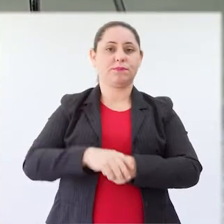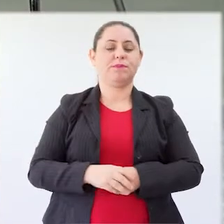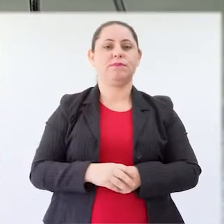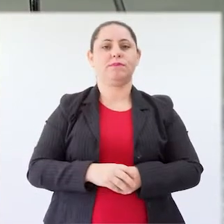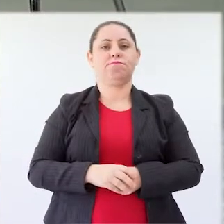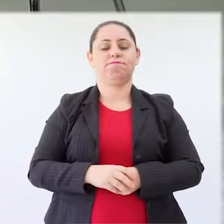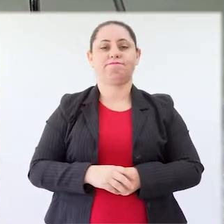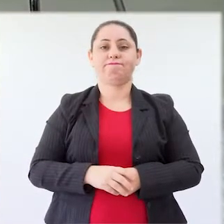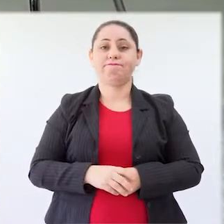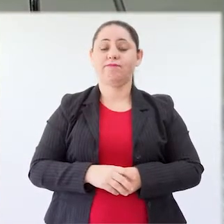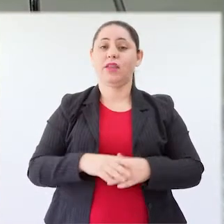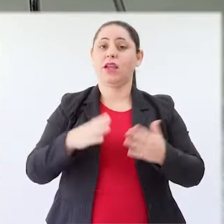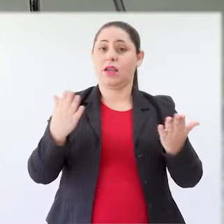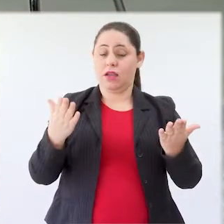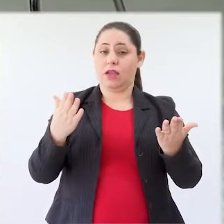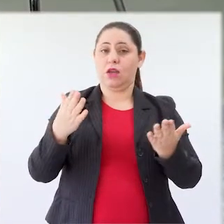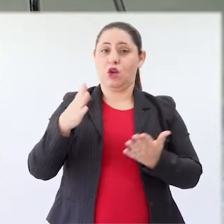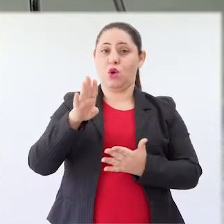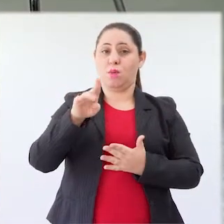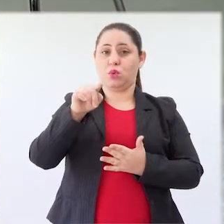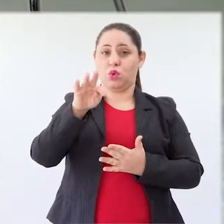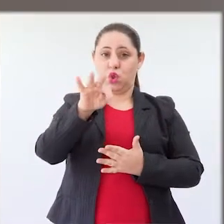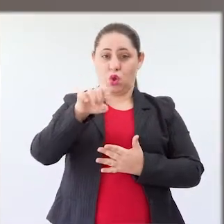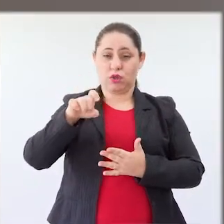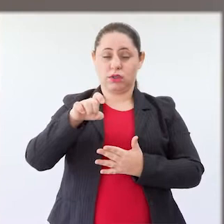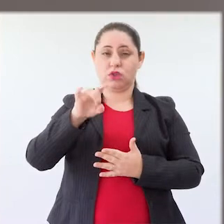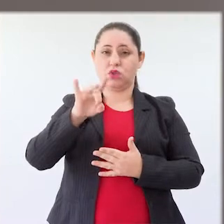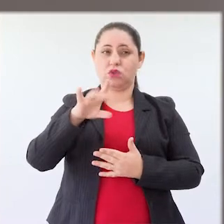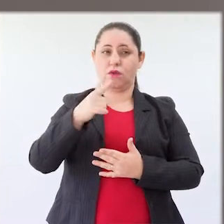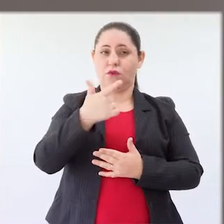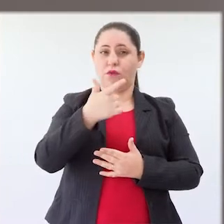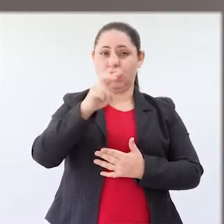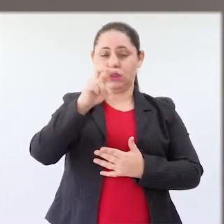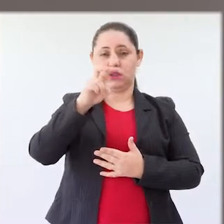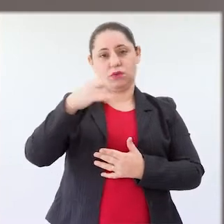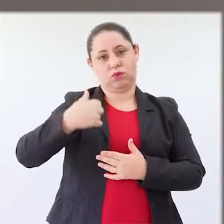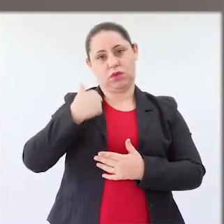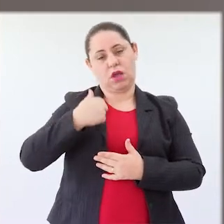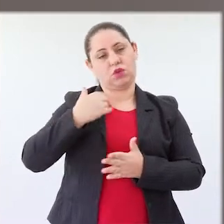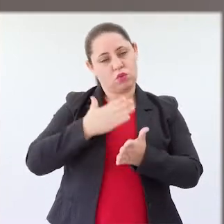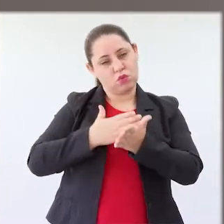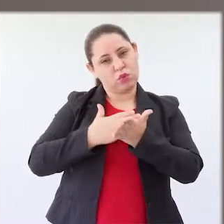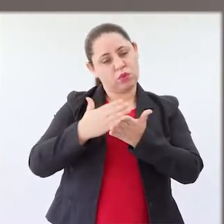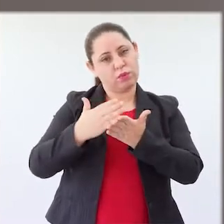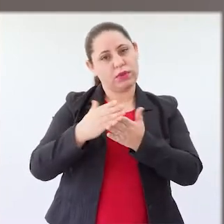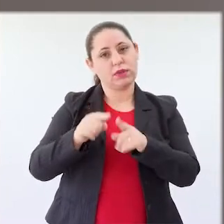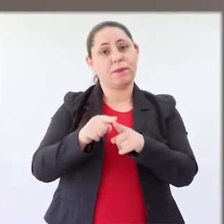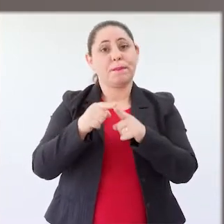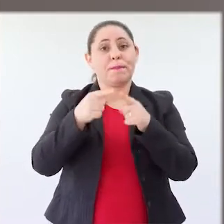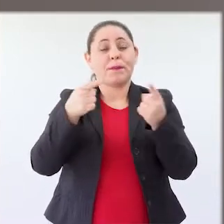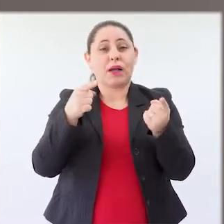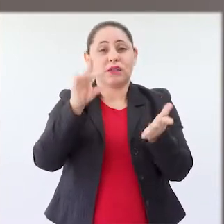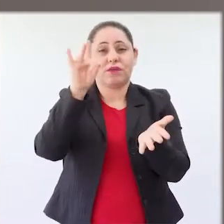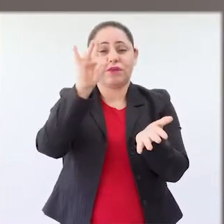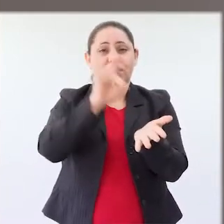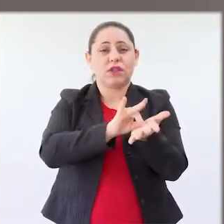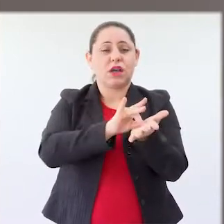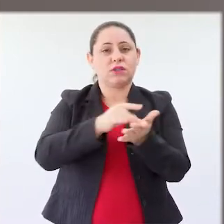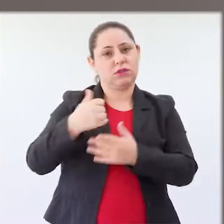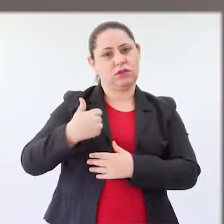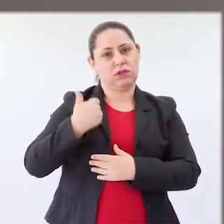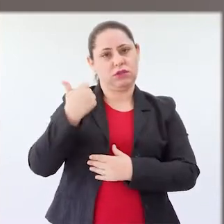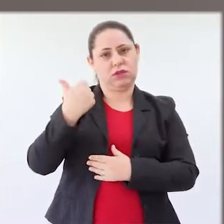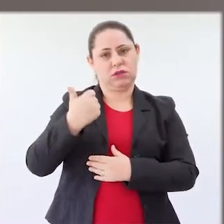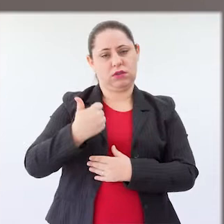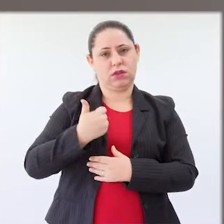Então, a toxina botulínica a gente pode começar a partir dos 25 anos, tá? Mas exatamente uma